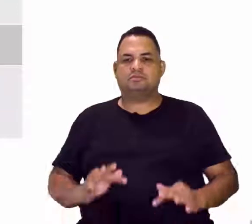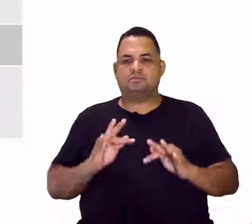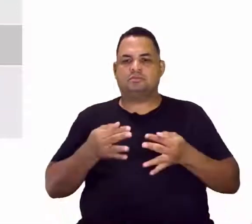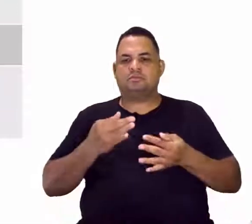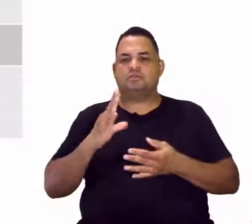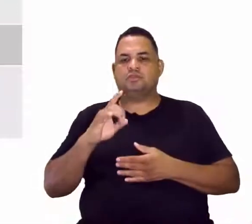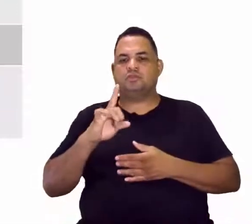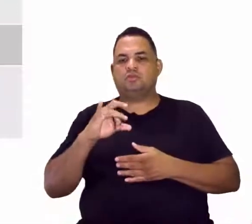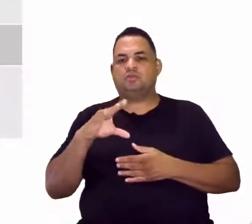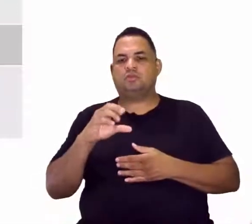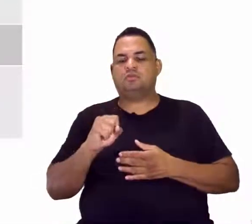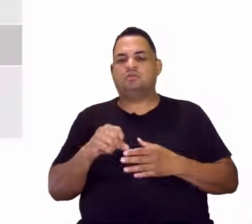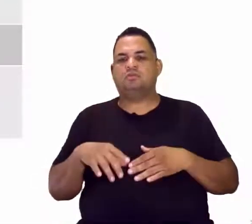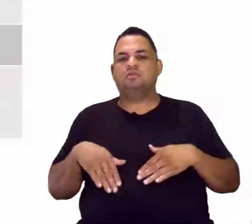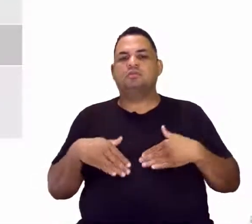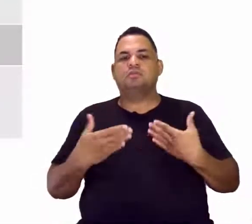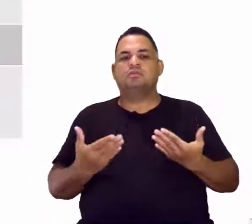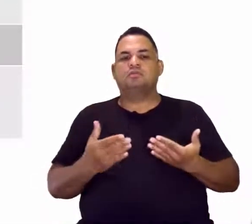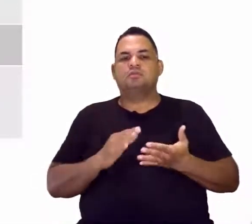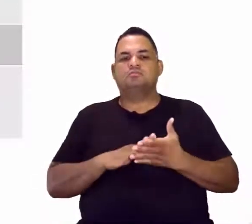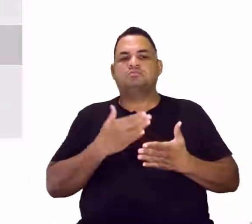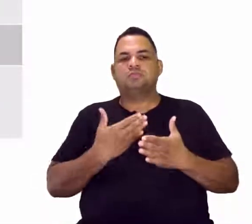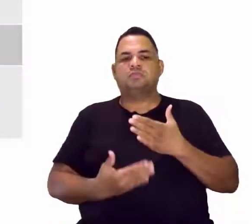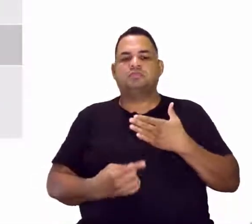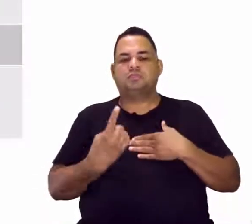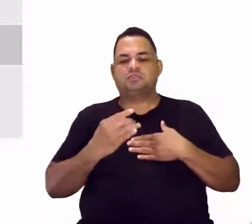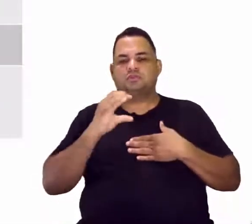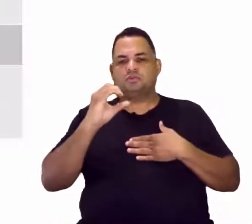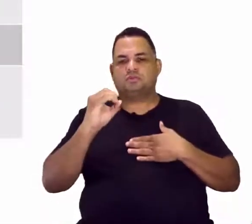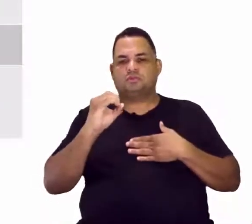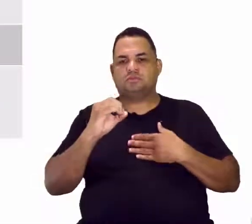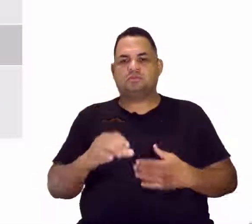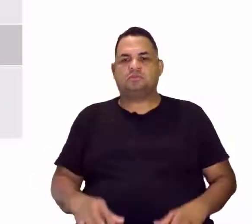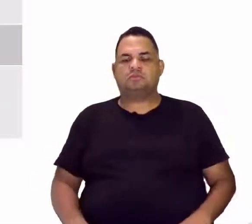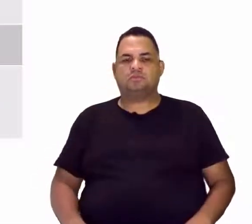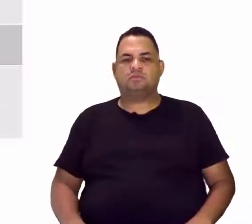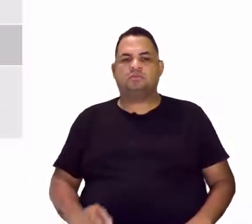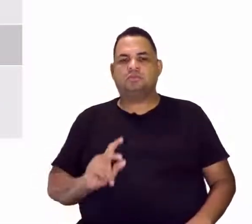clórico. Quando ele perde mais um oxigênio e fica